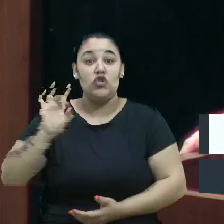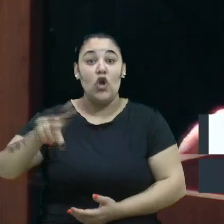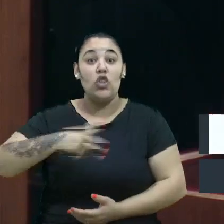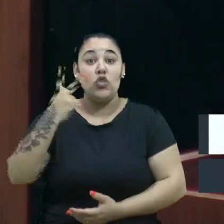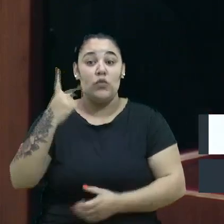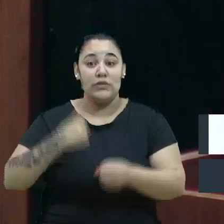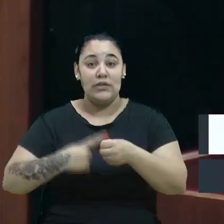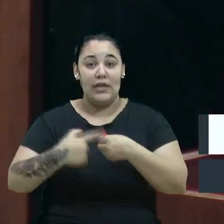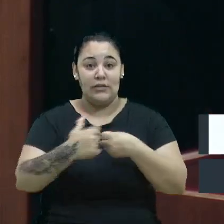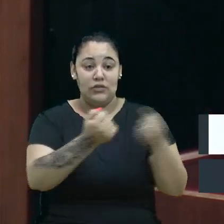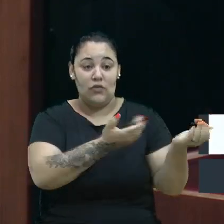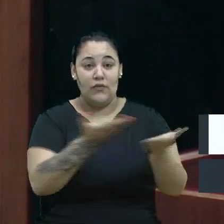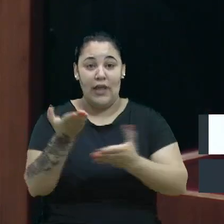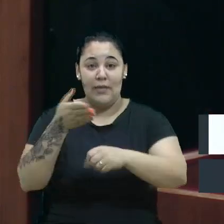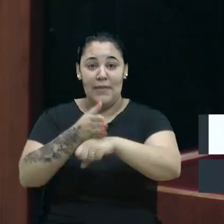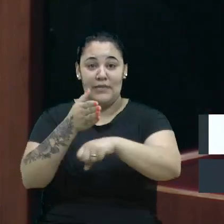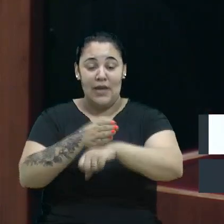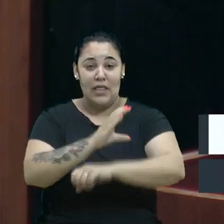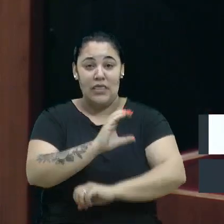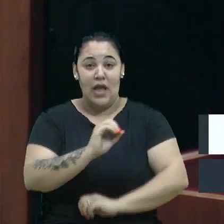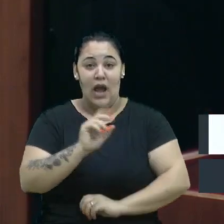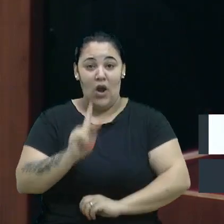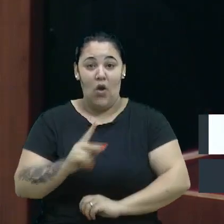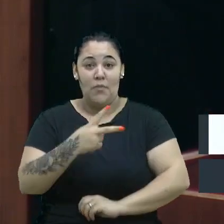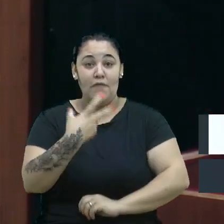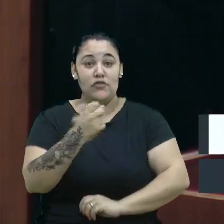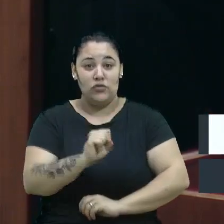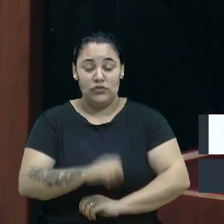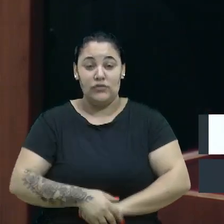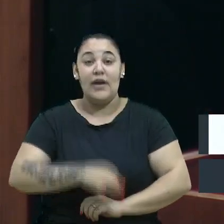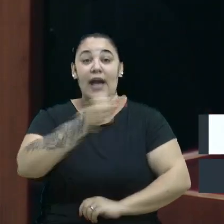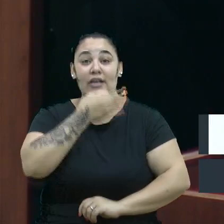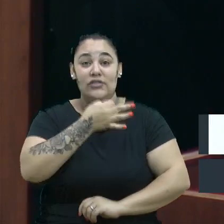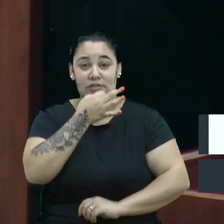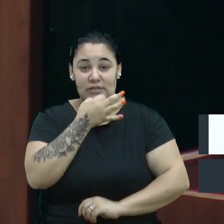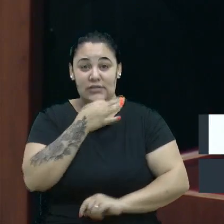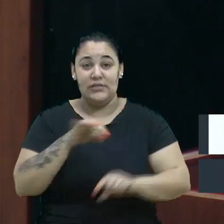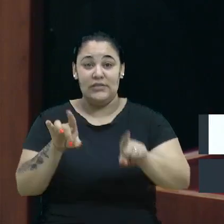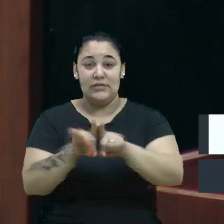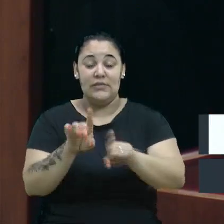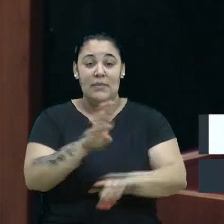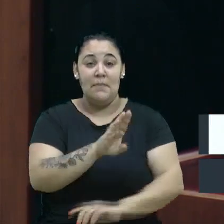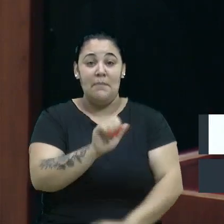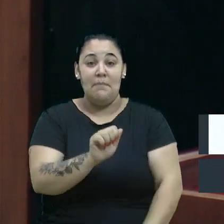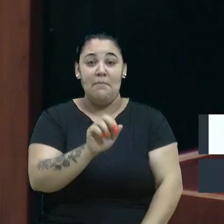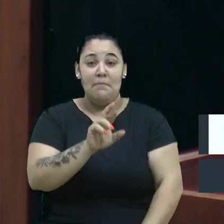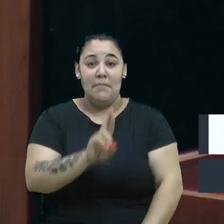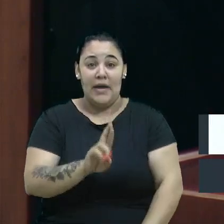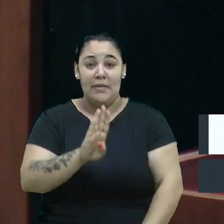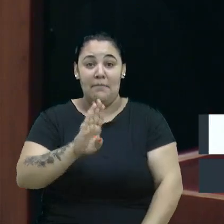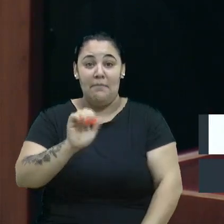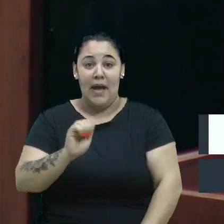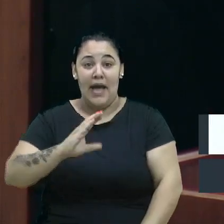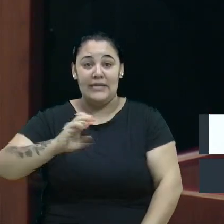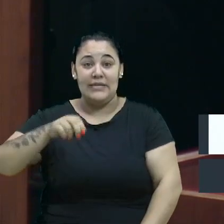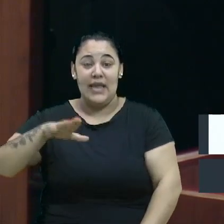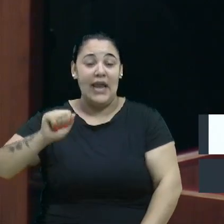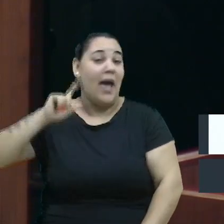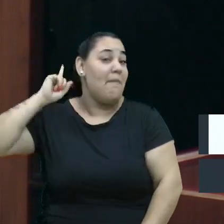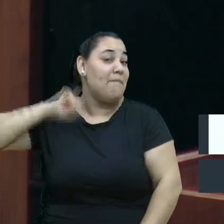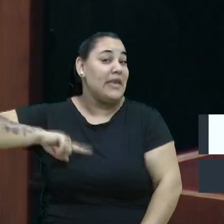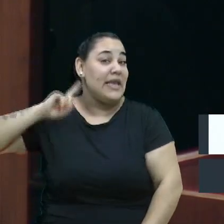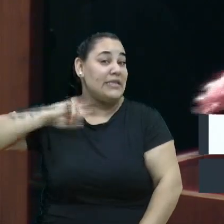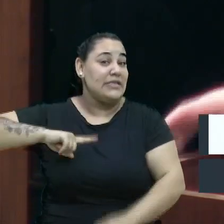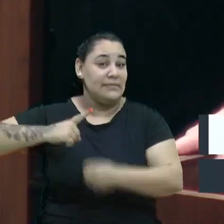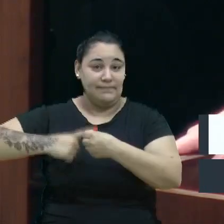convidadas a participar da COP28, Caxias do Sul e Barbacena de Minas Gerais. Então, Caxias